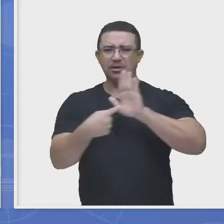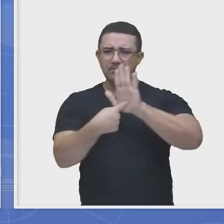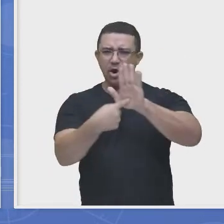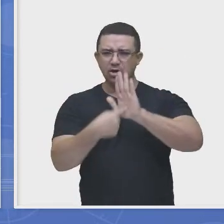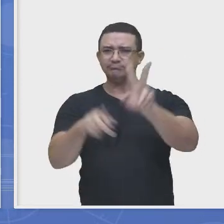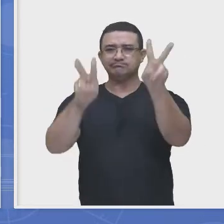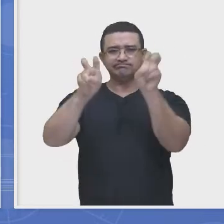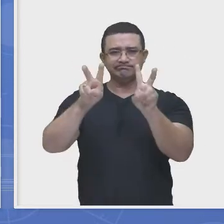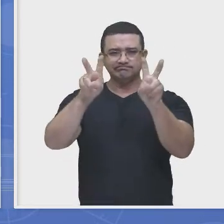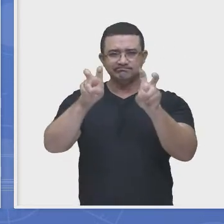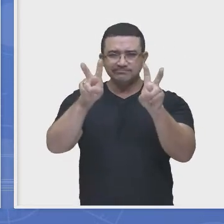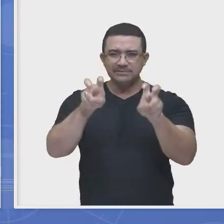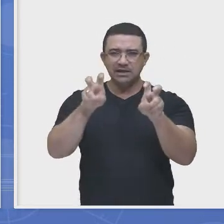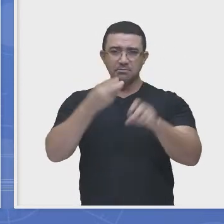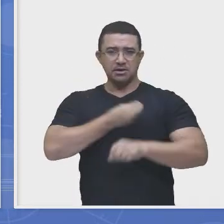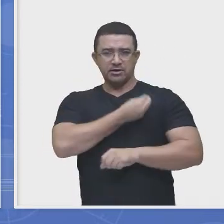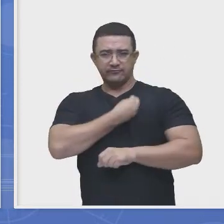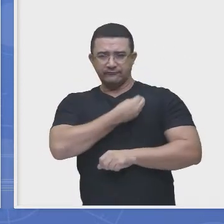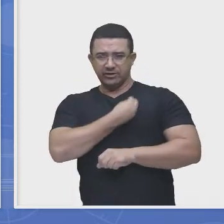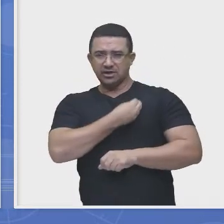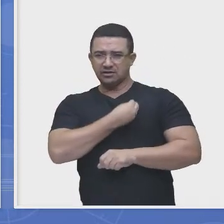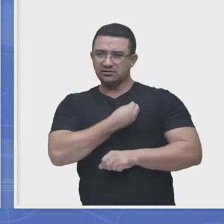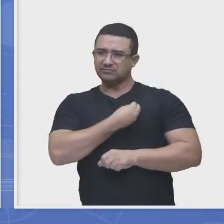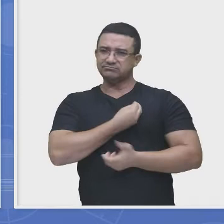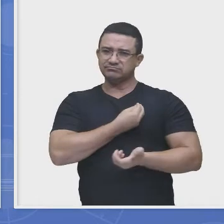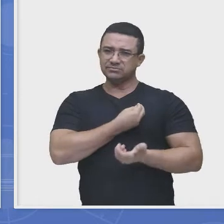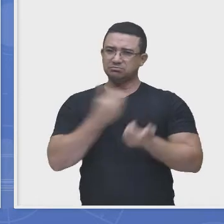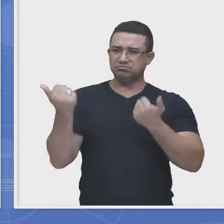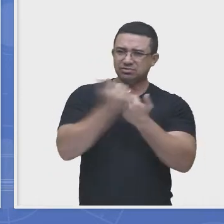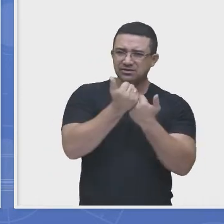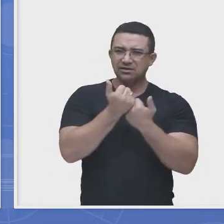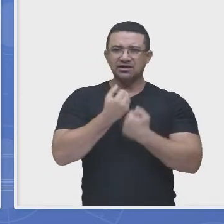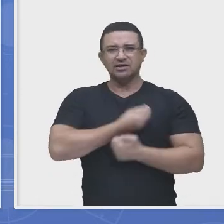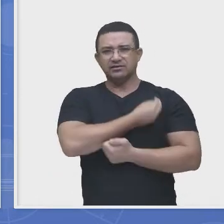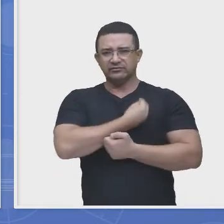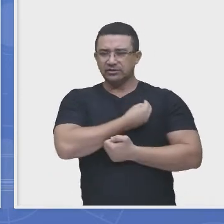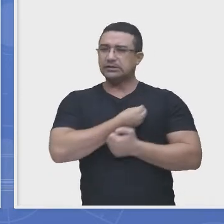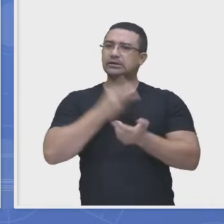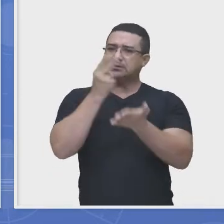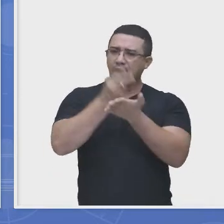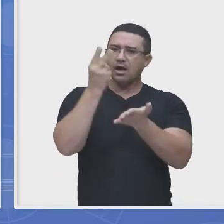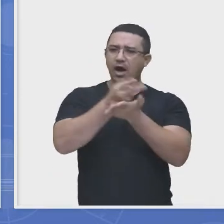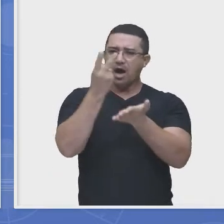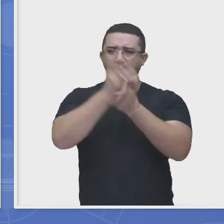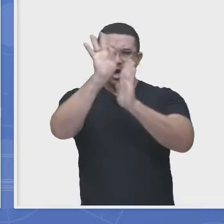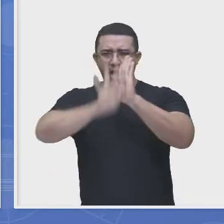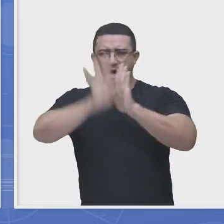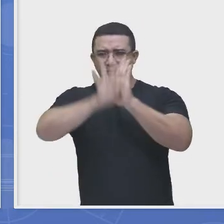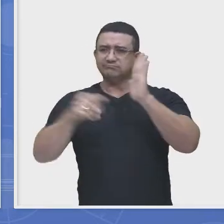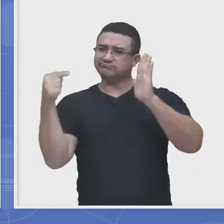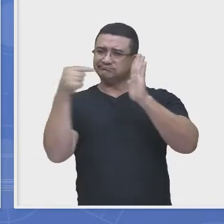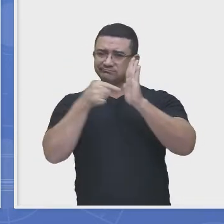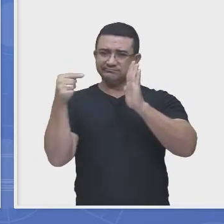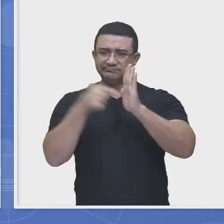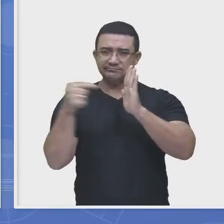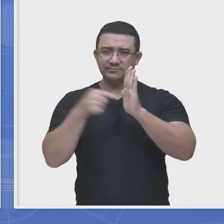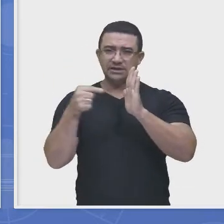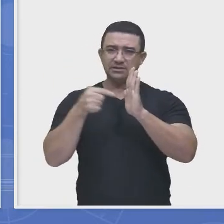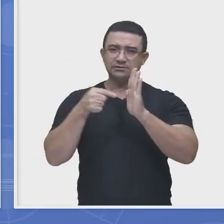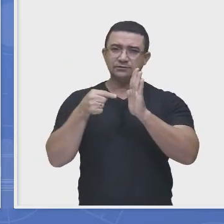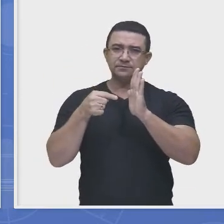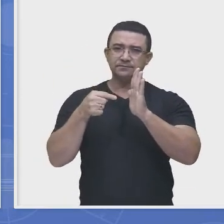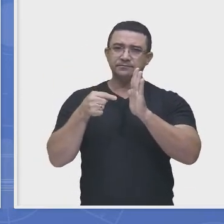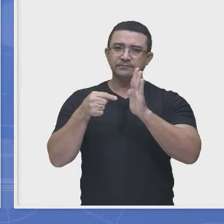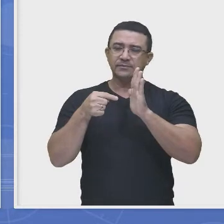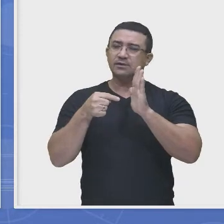termos, vida por vida. Então, percebo que nós temos a todo momento, nesse trecho aqui, principalmente, olha só,